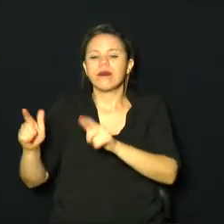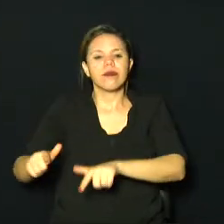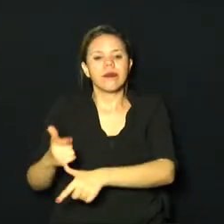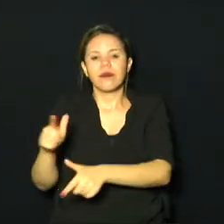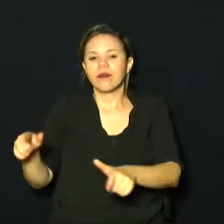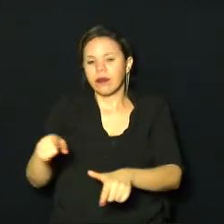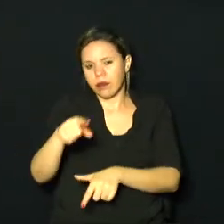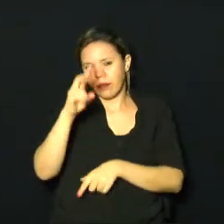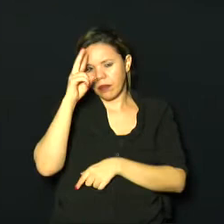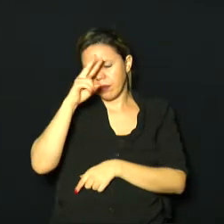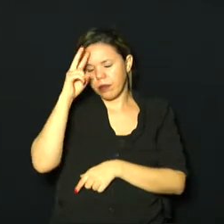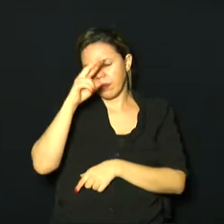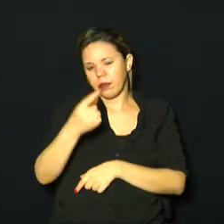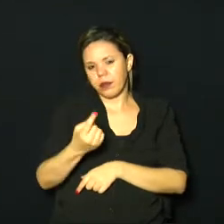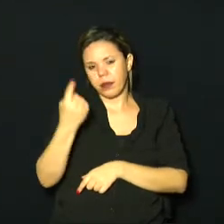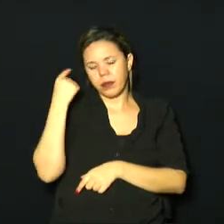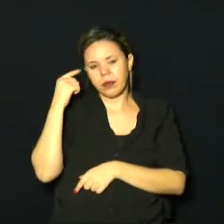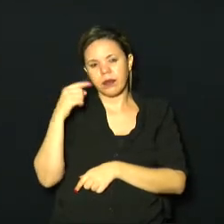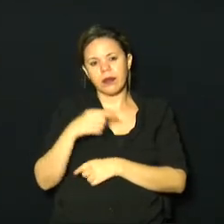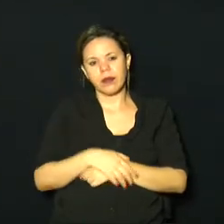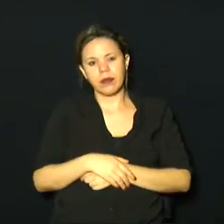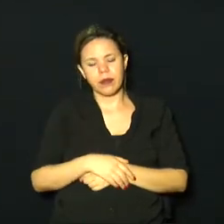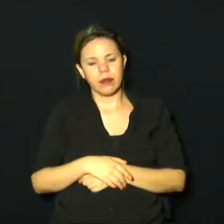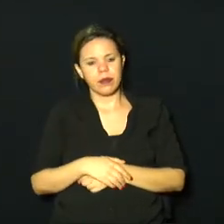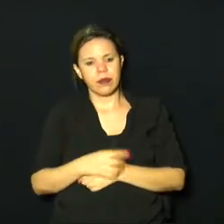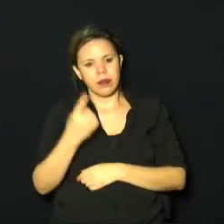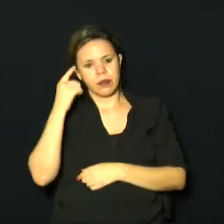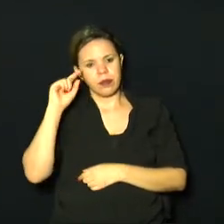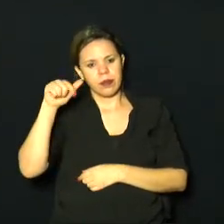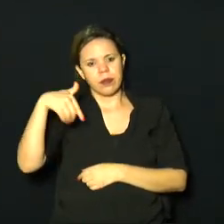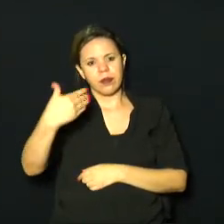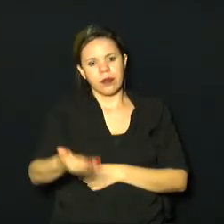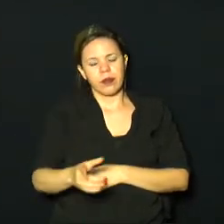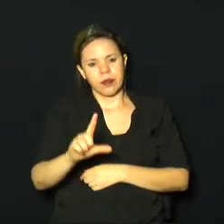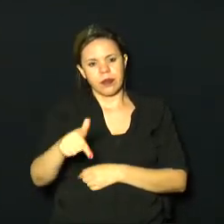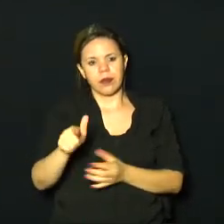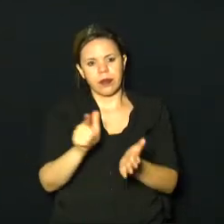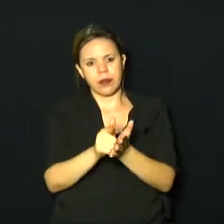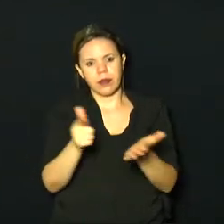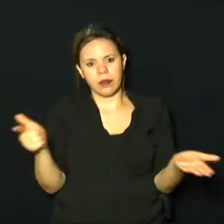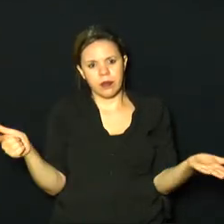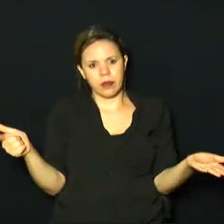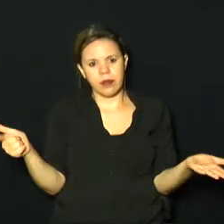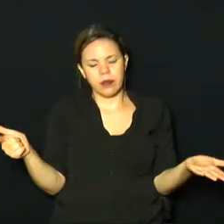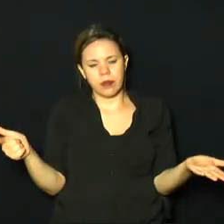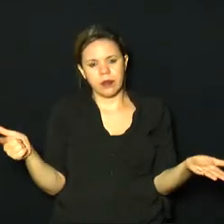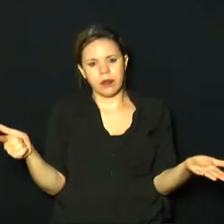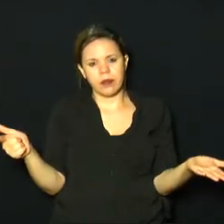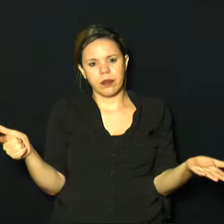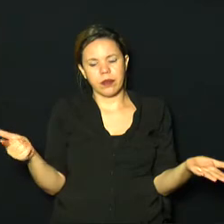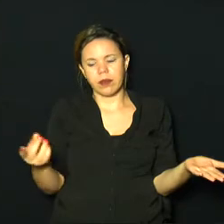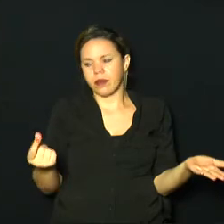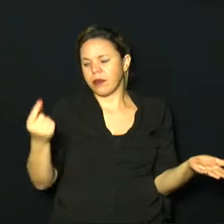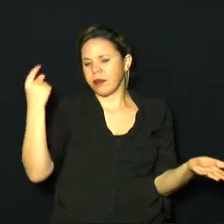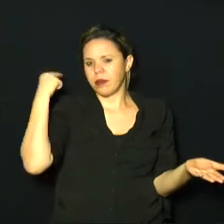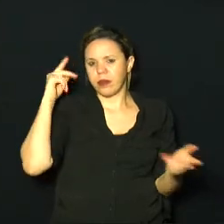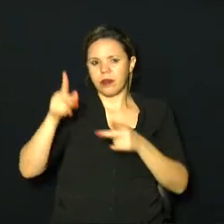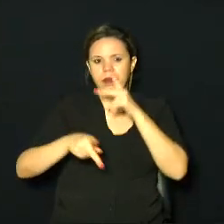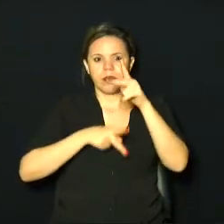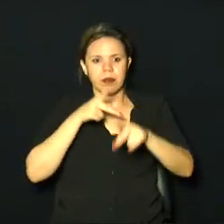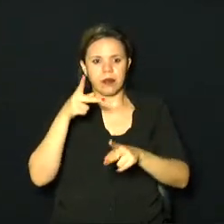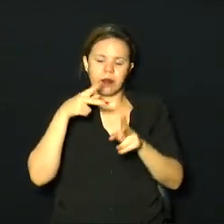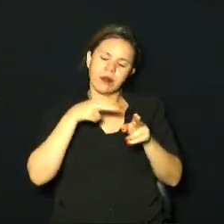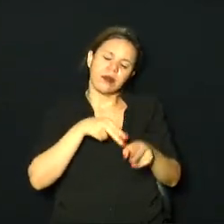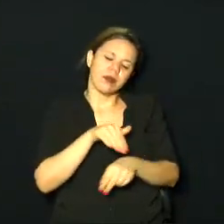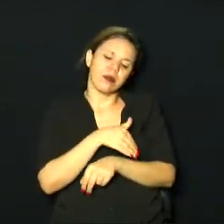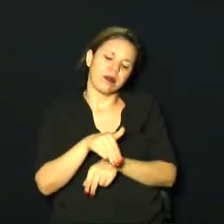você lembra, deve se recordar, que no dia seguinte tinha uma matéria no Correio Popular das pessoas que dormiram